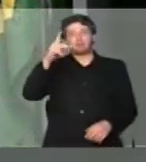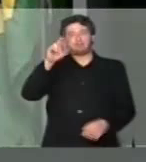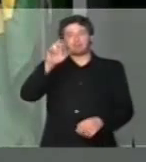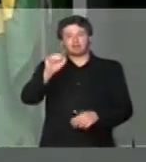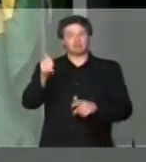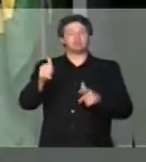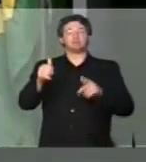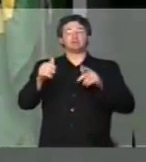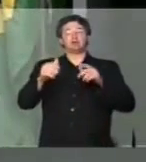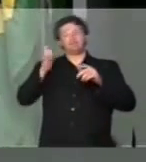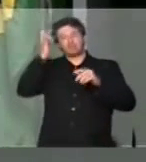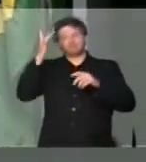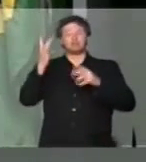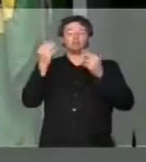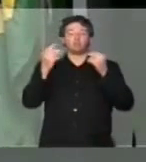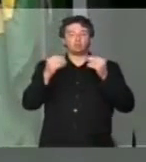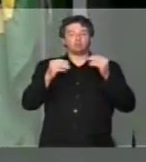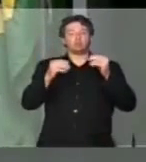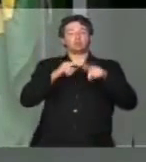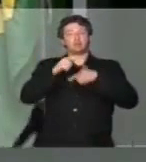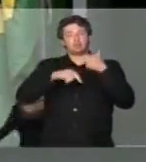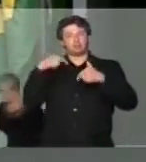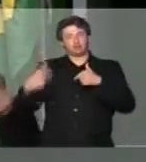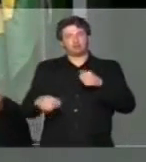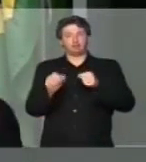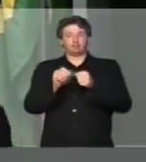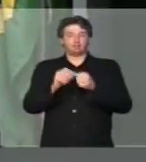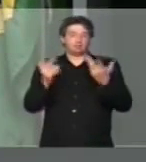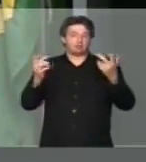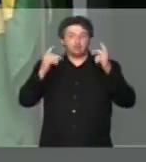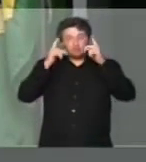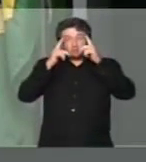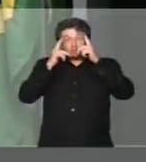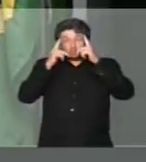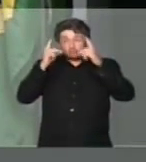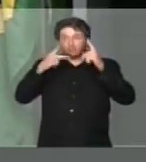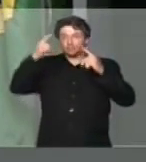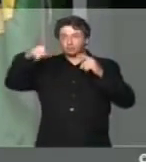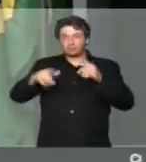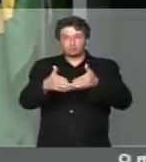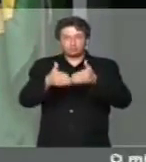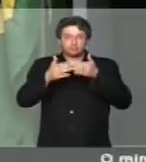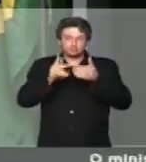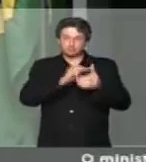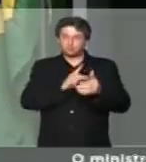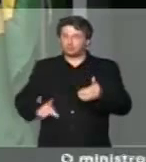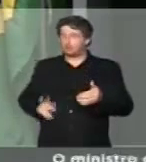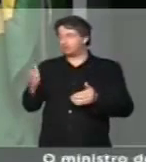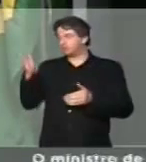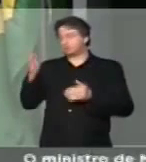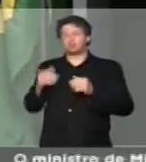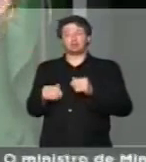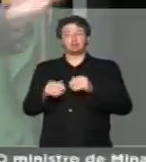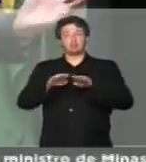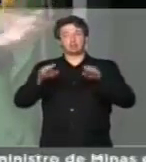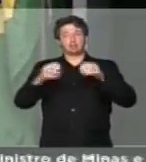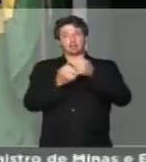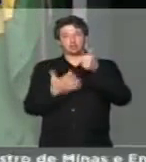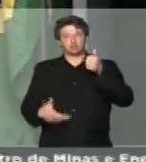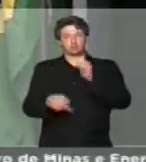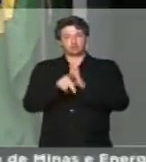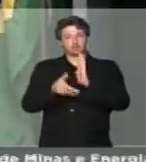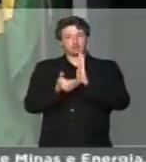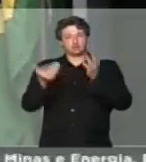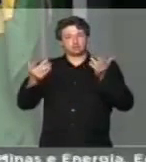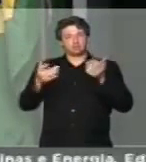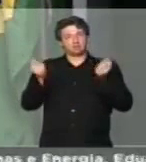aos trabalhos aqui desenvolvidos. Portanto, eu reitero, levo esse pedido ao presidente e à mesa diretora para que